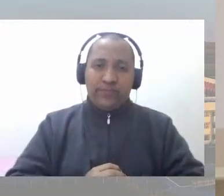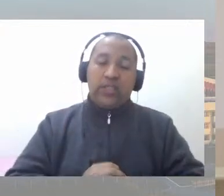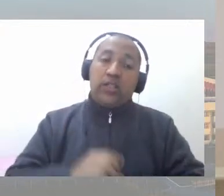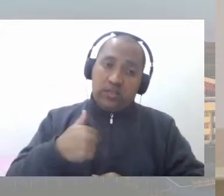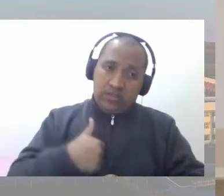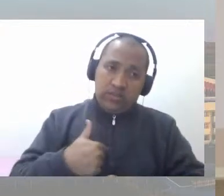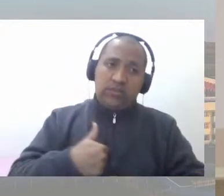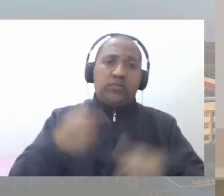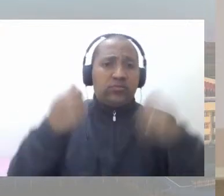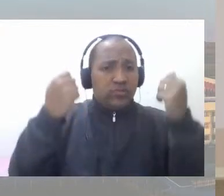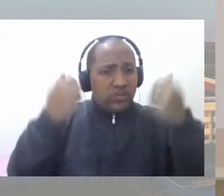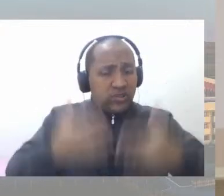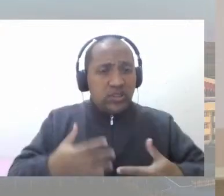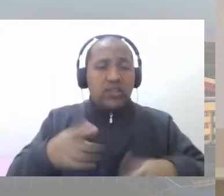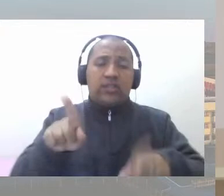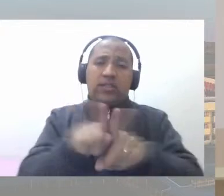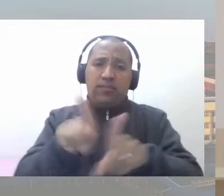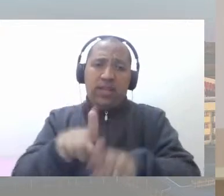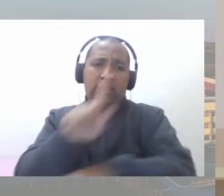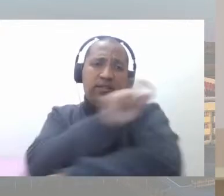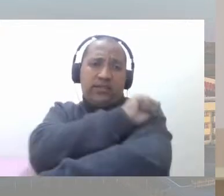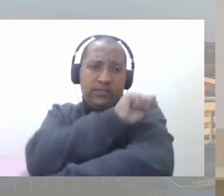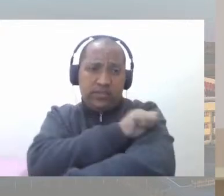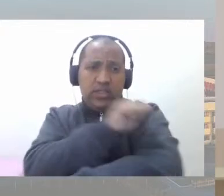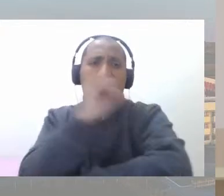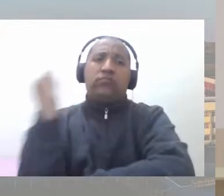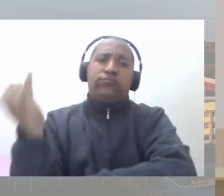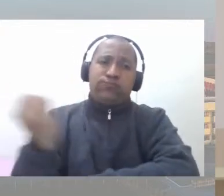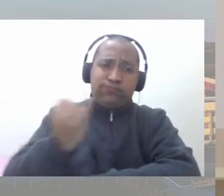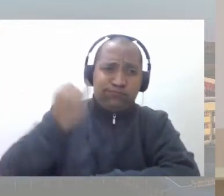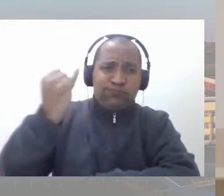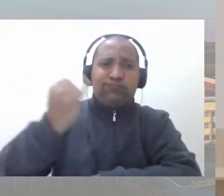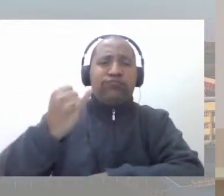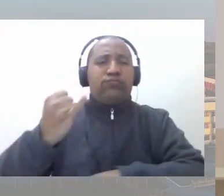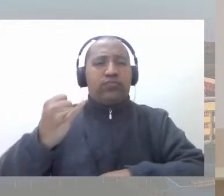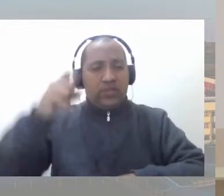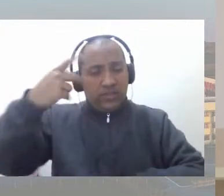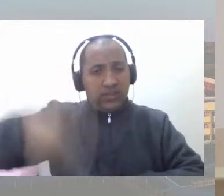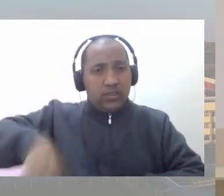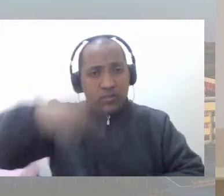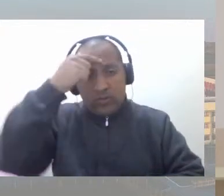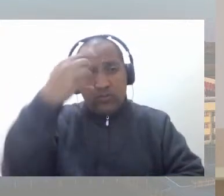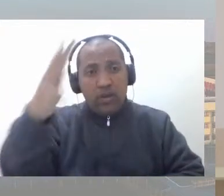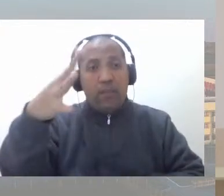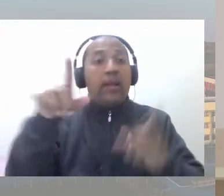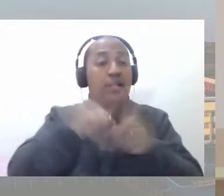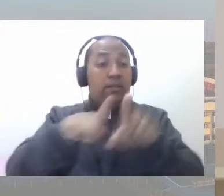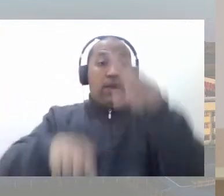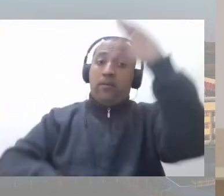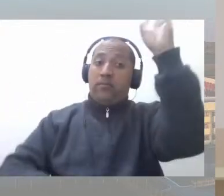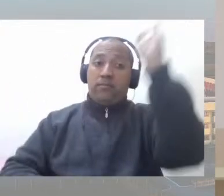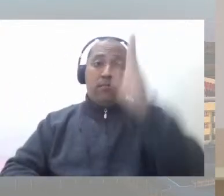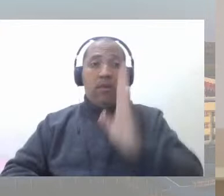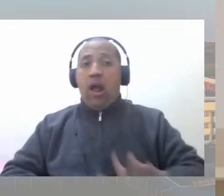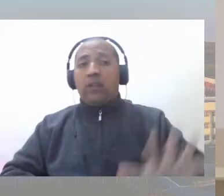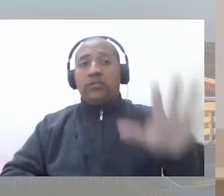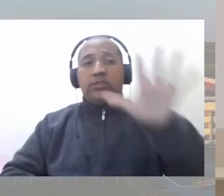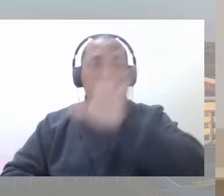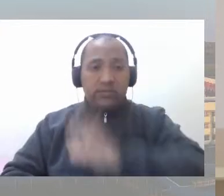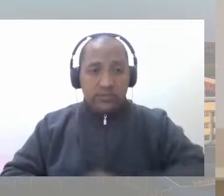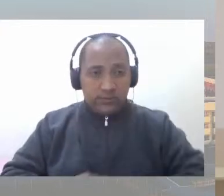ressalto a mobilização dos discentes, que foi fundamental, da Unipampa, mas do Brasil inteiro. Então, tudo